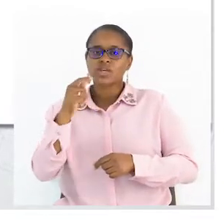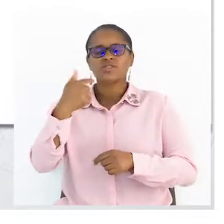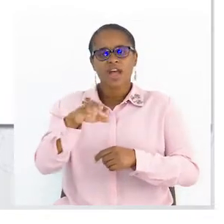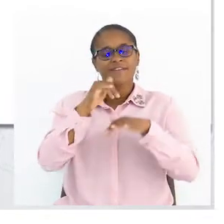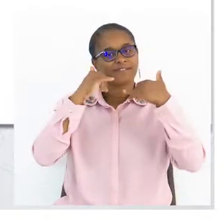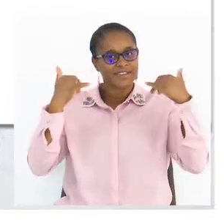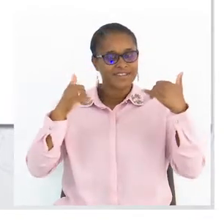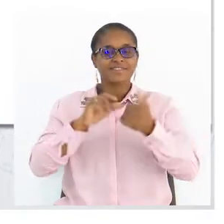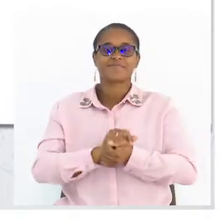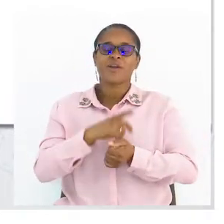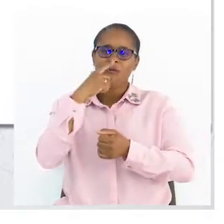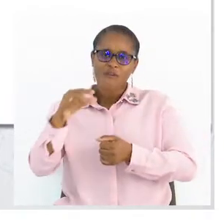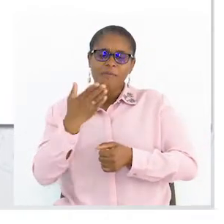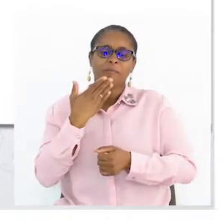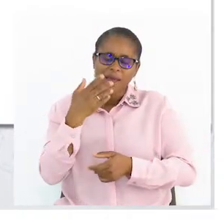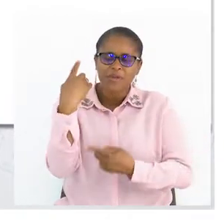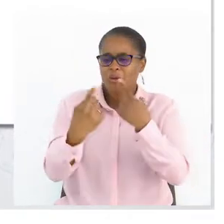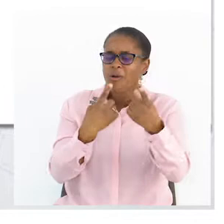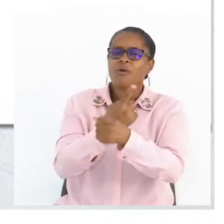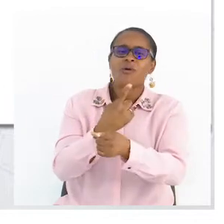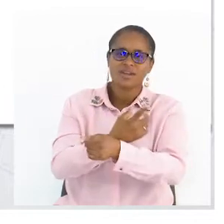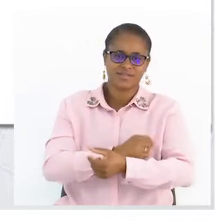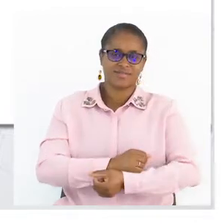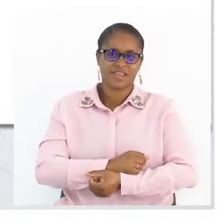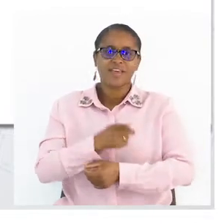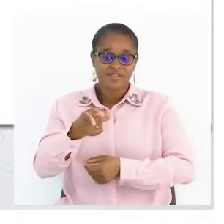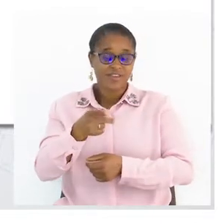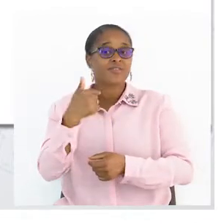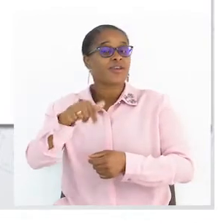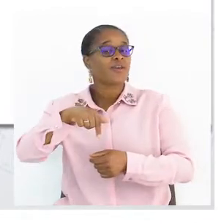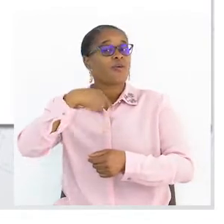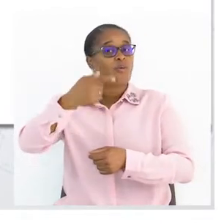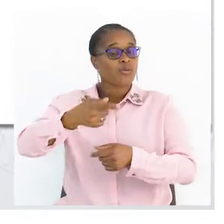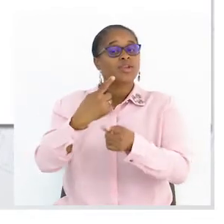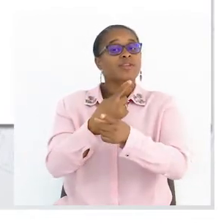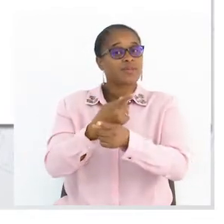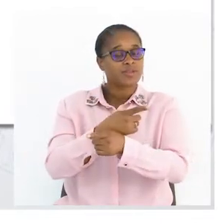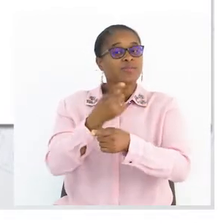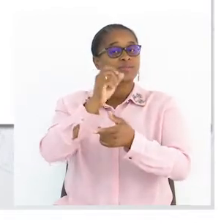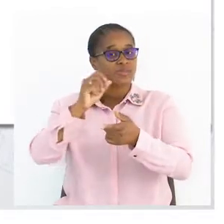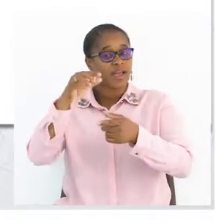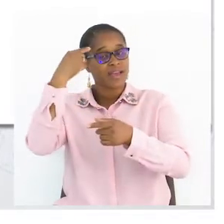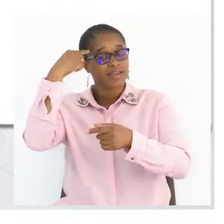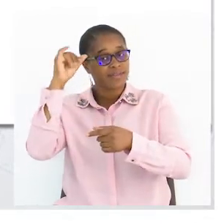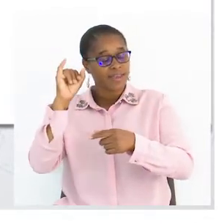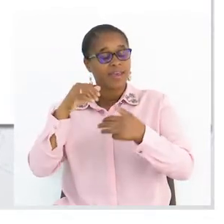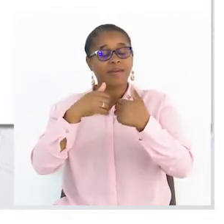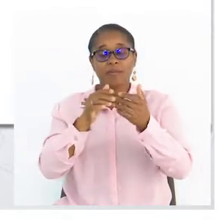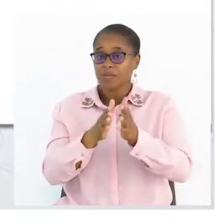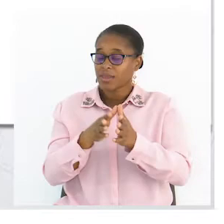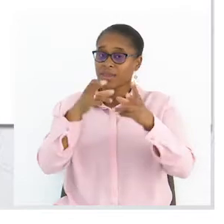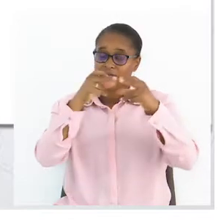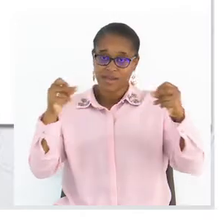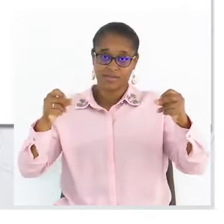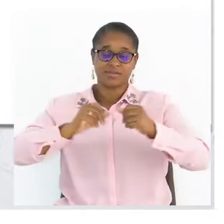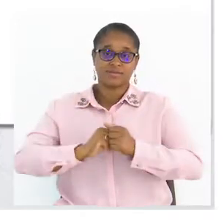O verbo pede alguma coisa. Neste caso, temos um outro elemento para completar a ideia da